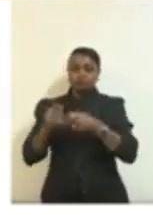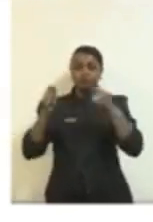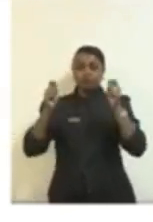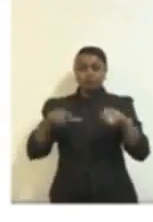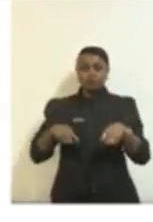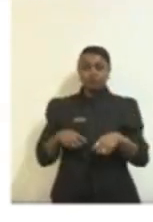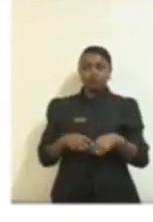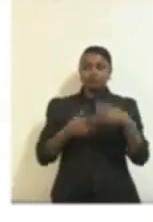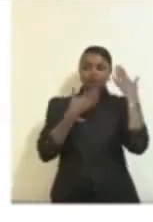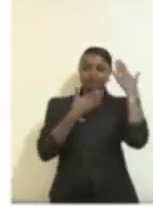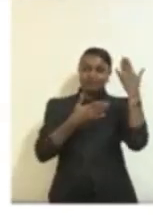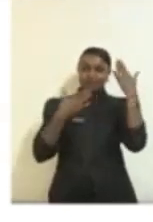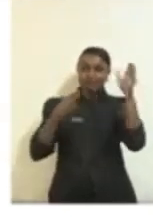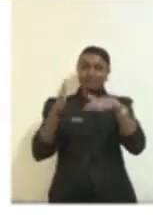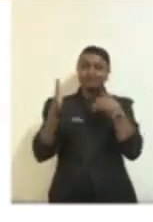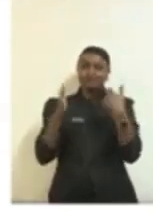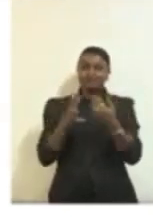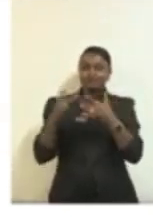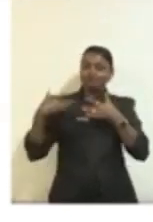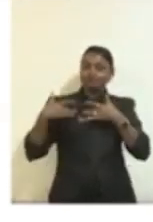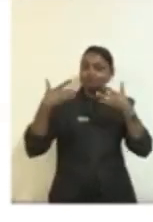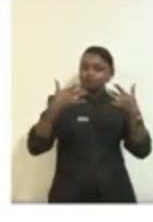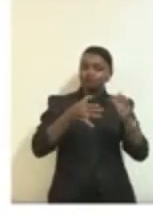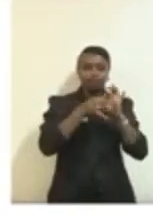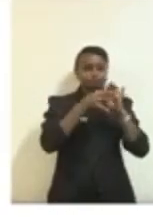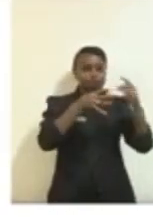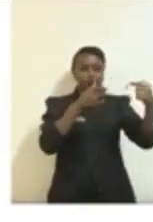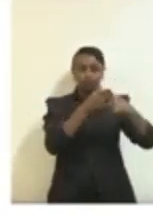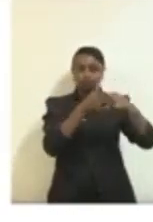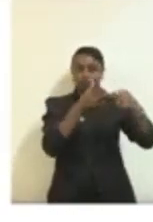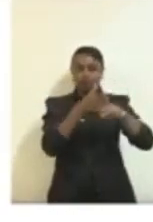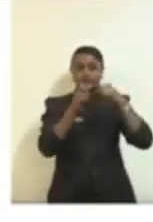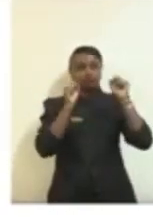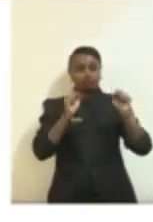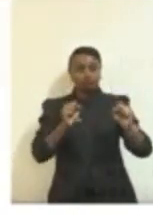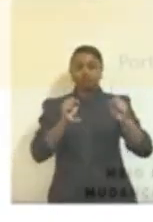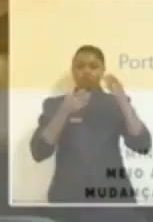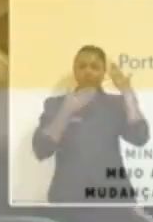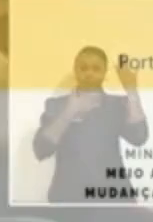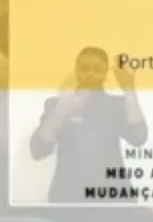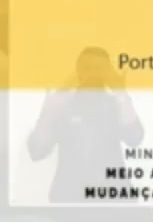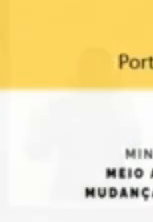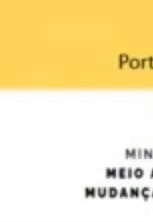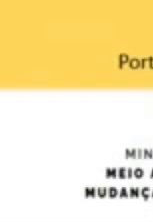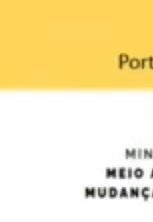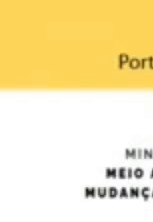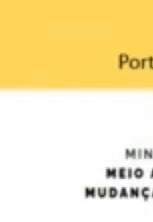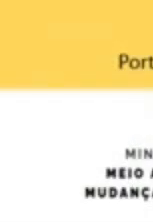Eu agradeço a atenção, fico à disposição para discussão depois. Obrigado.